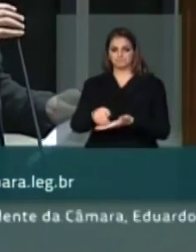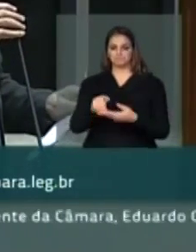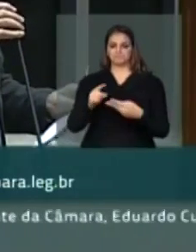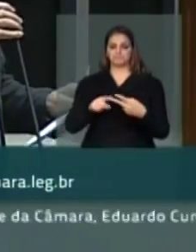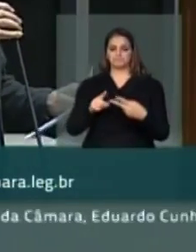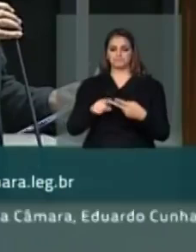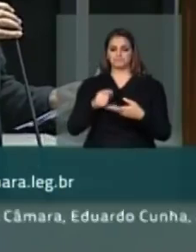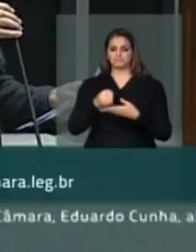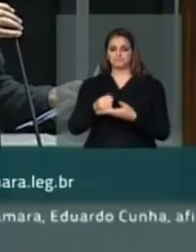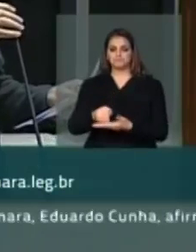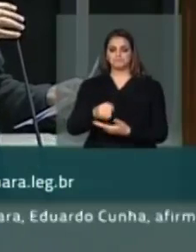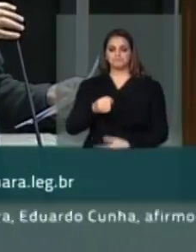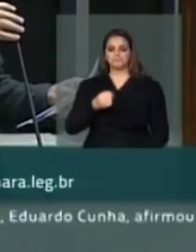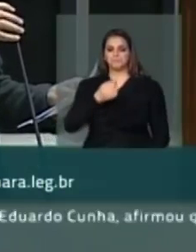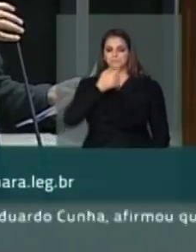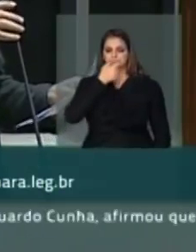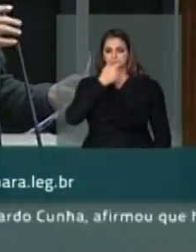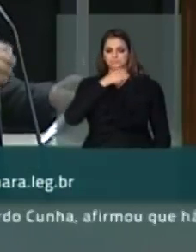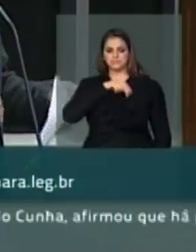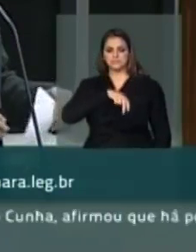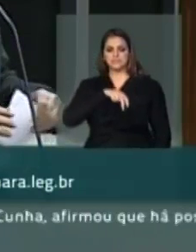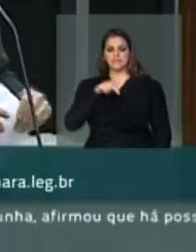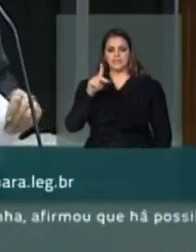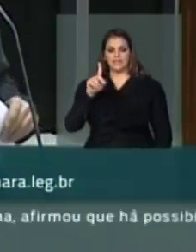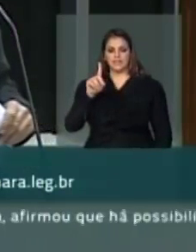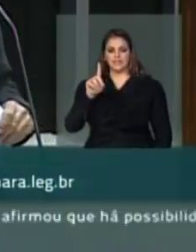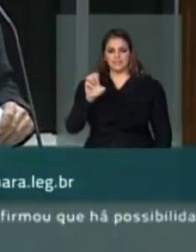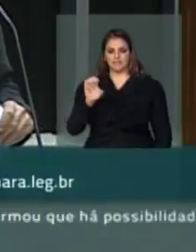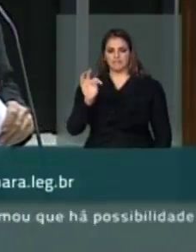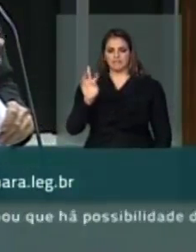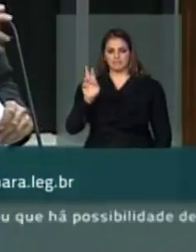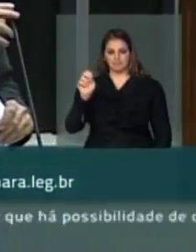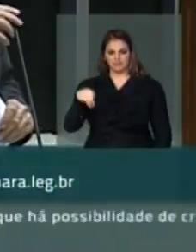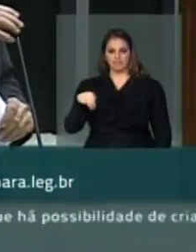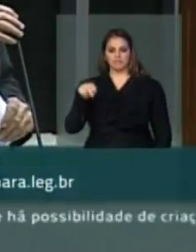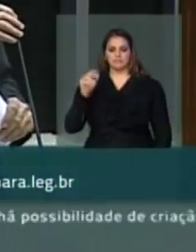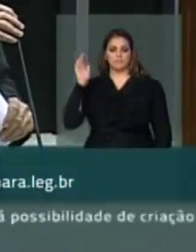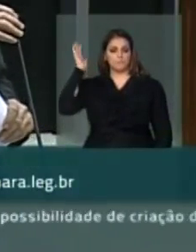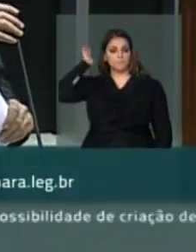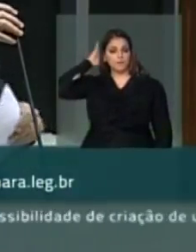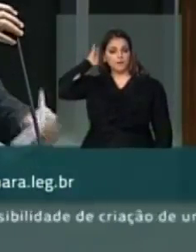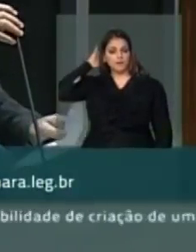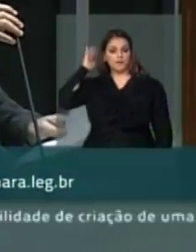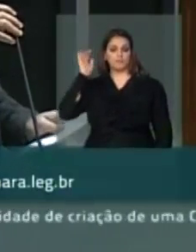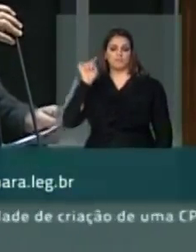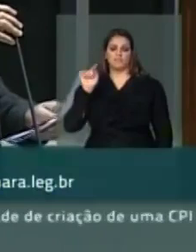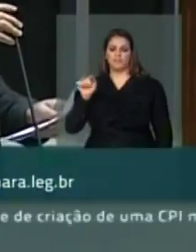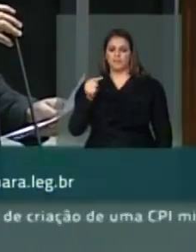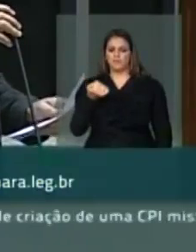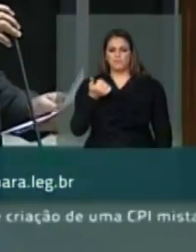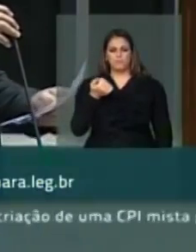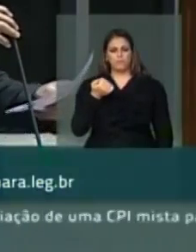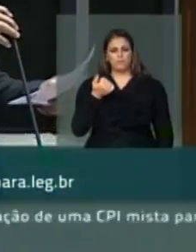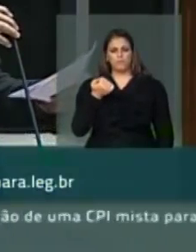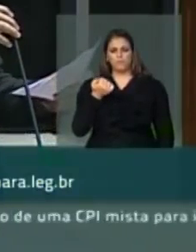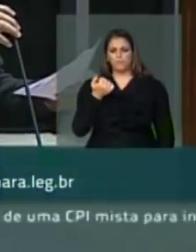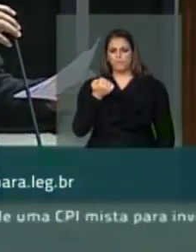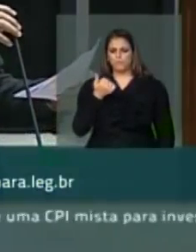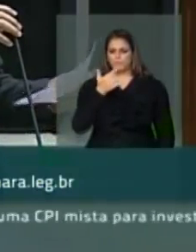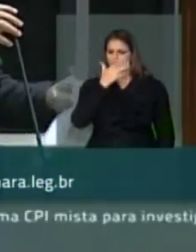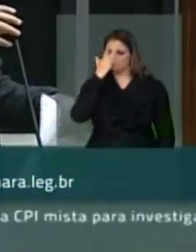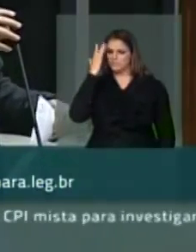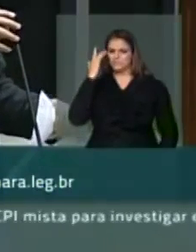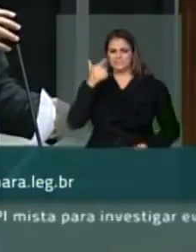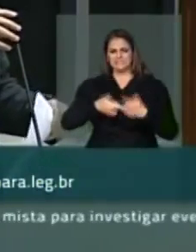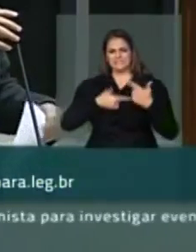do Detran do Pará, além de um número aquém do necessário para cumprir as tarefas